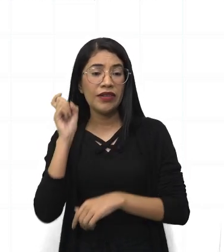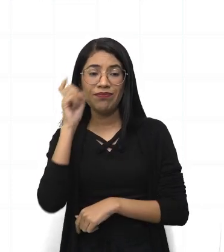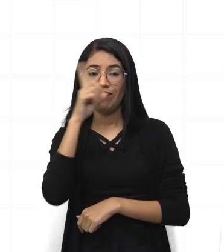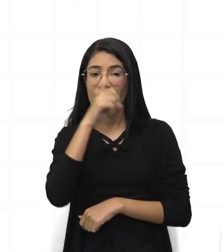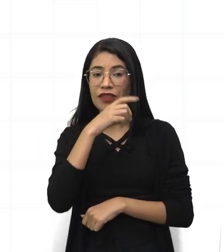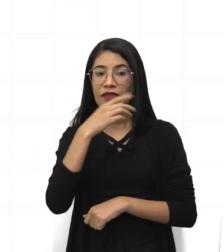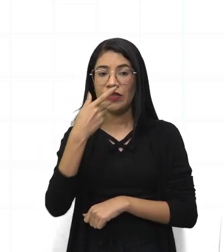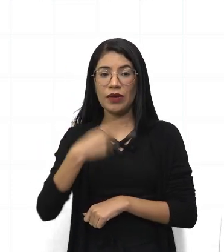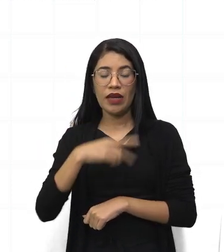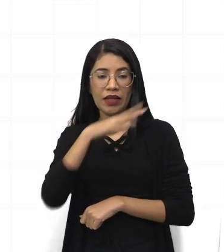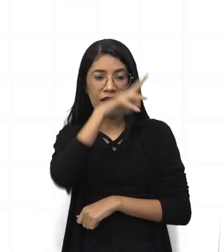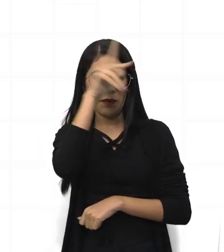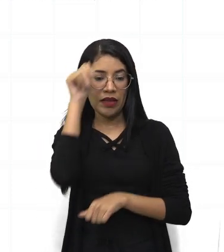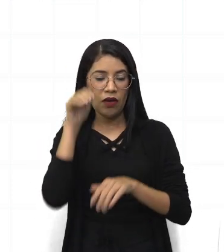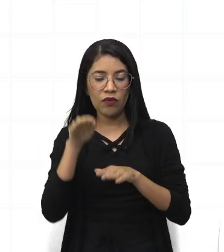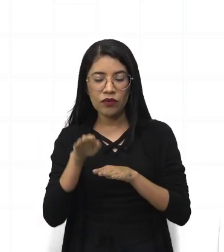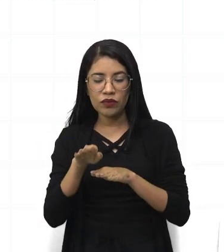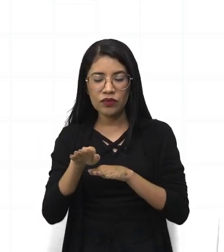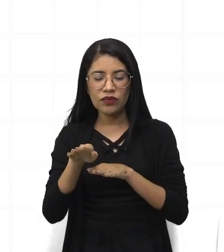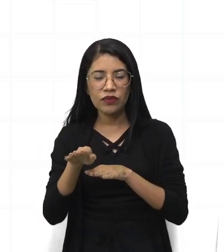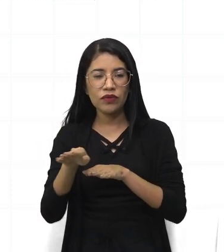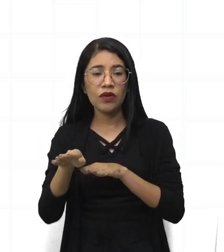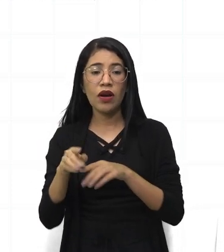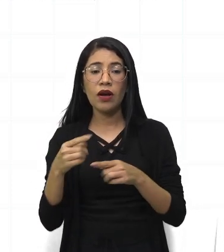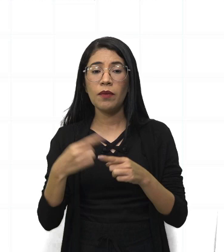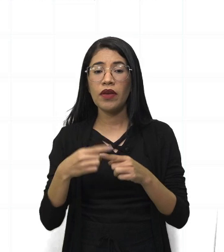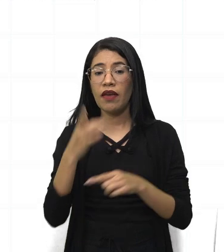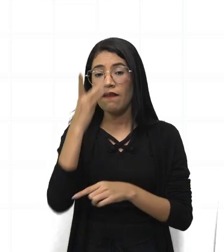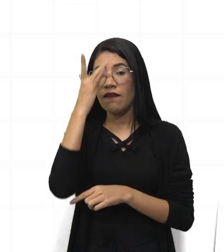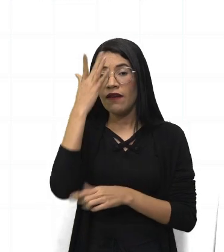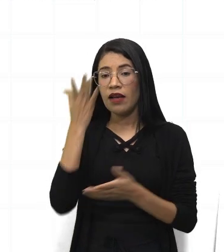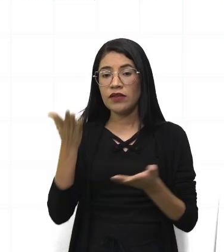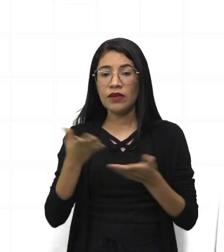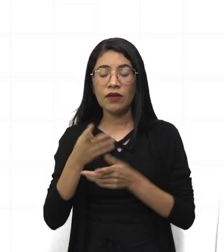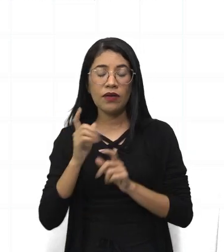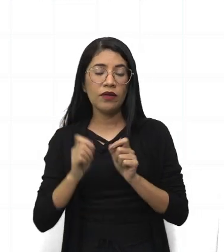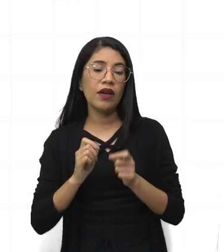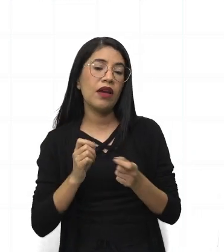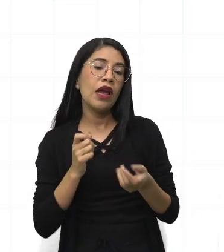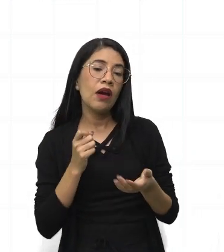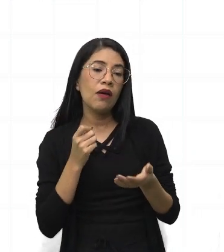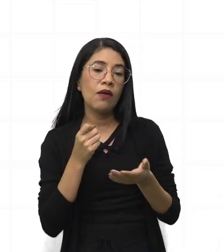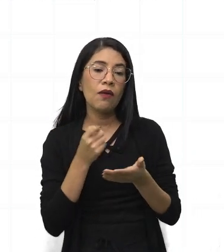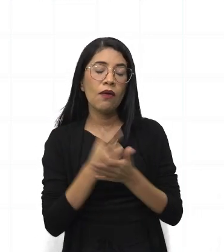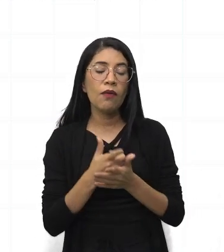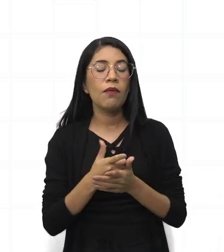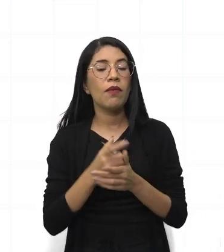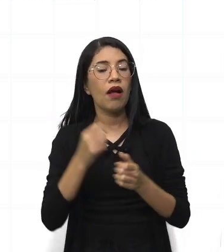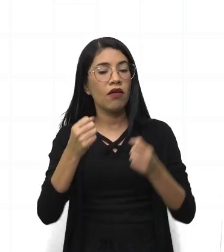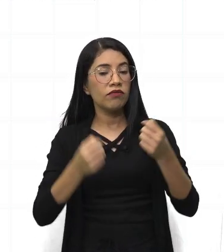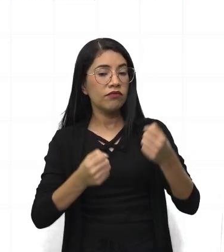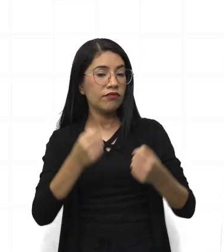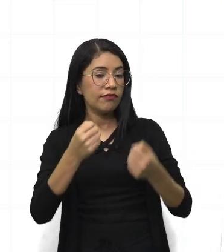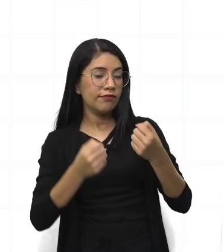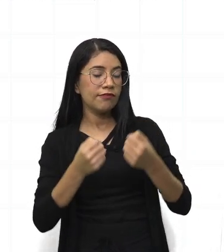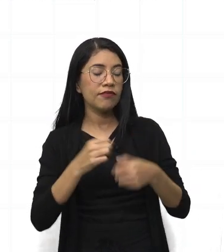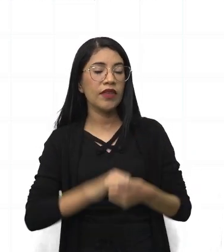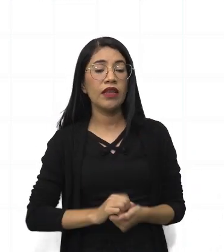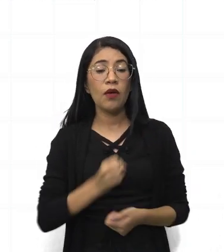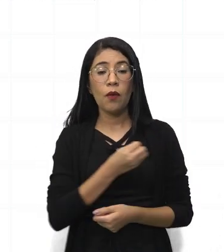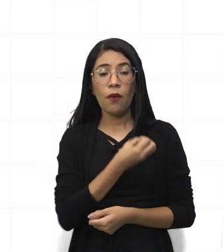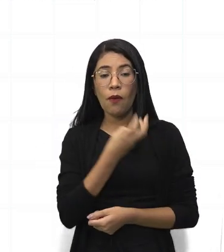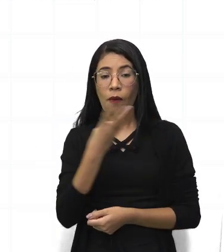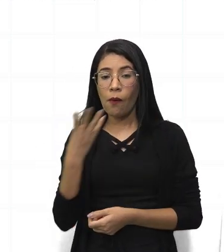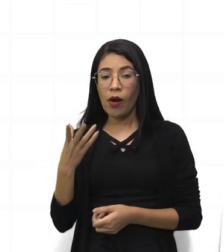ruas da capital amazonense. Com a facilidade que existe hoje para se adquirir um automóvel, o número